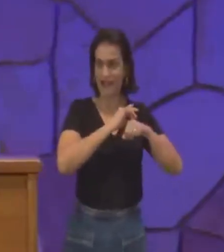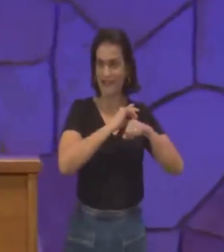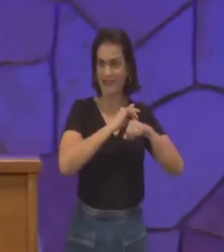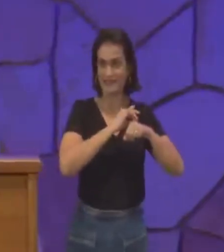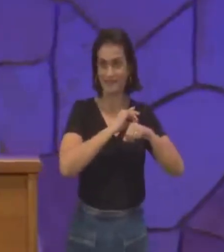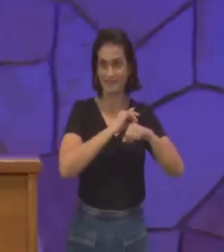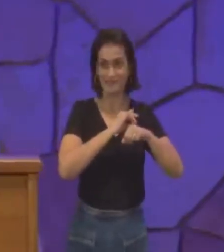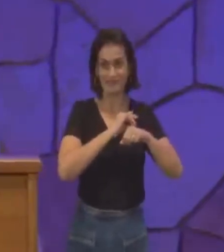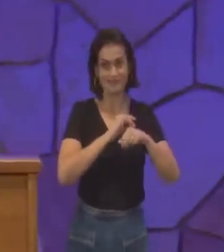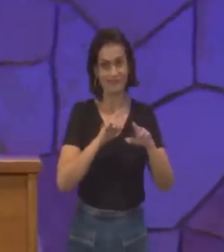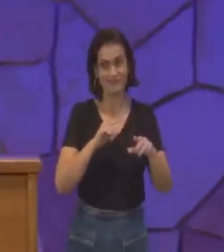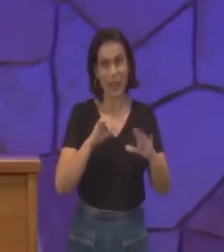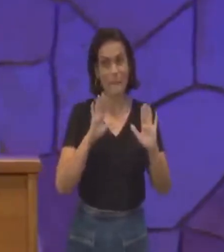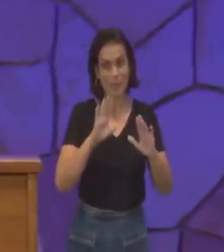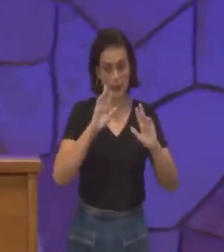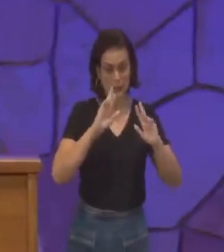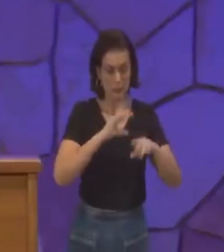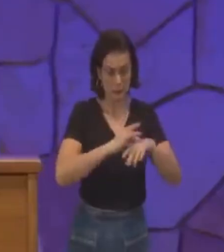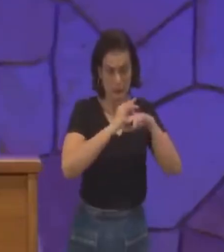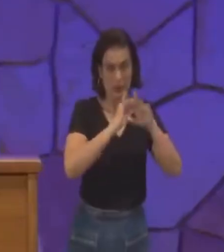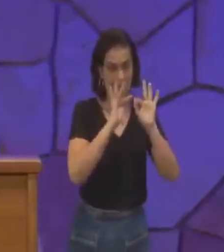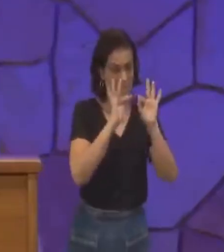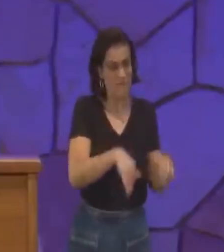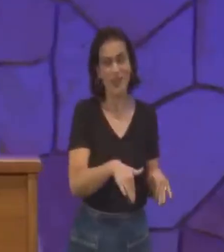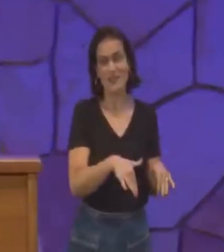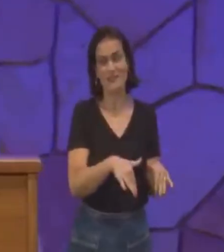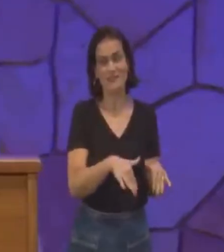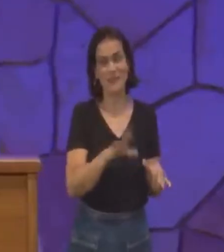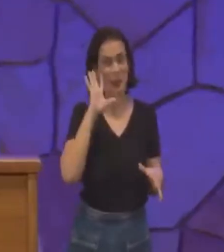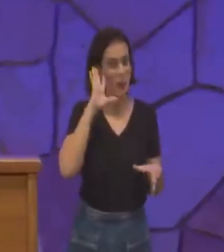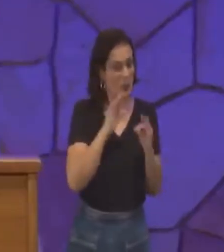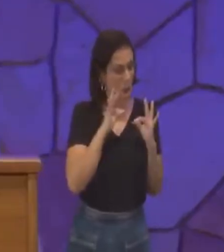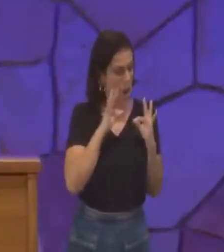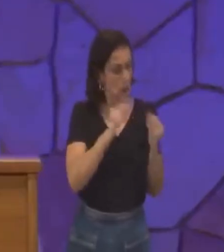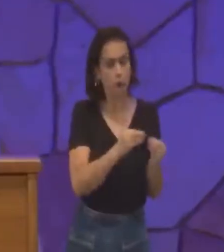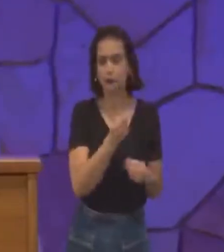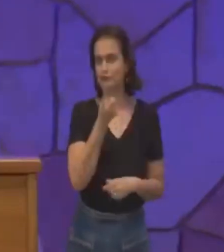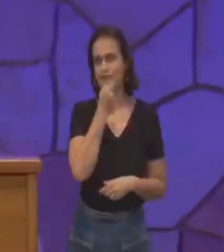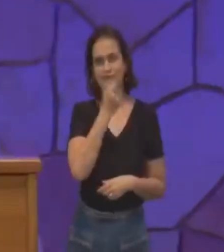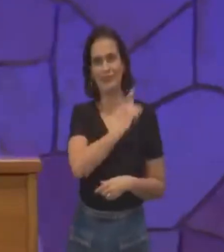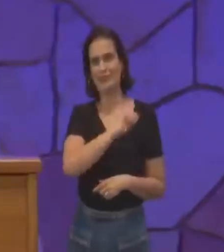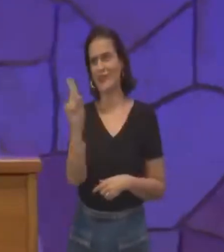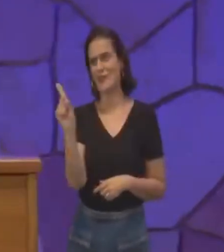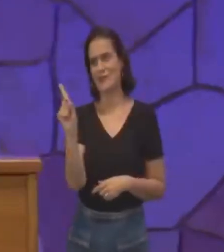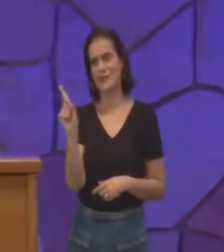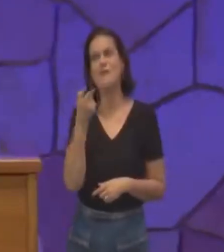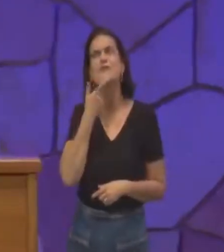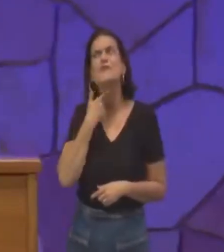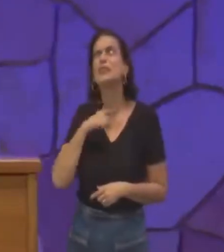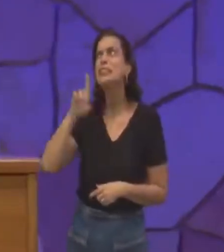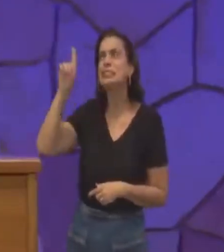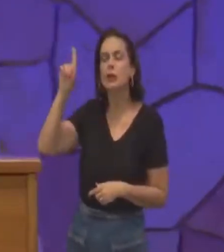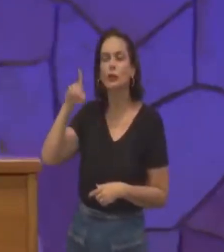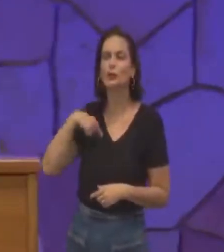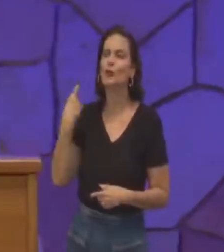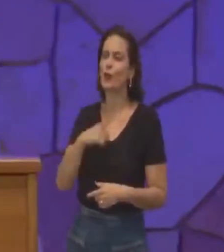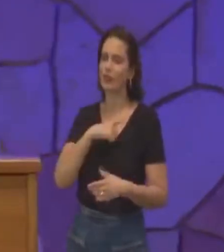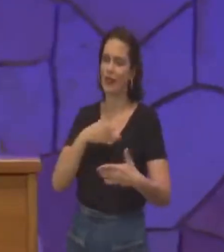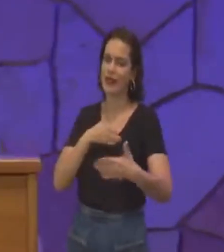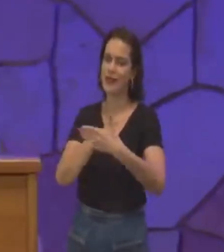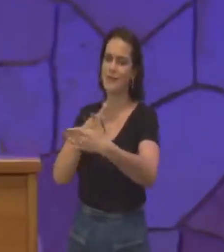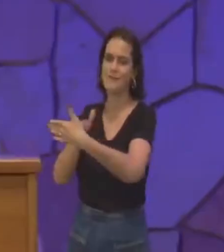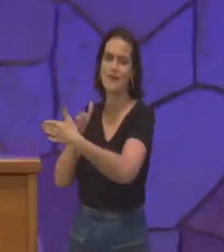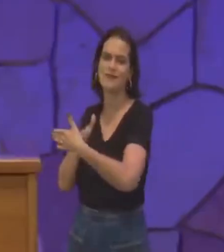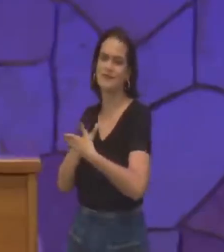humanidade é finita, a nossa humanidade não consegue compreender totalmente a vontade de Deus, nós somos limitados. A nossa